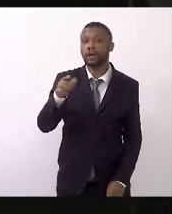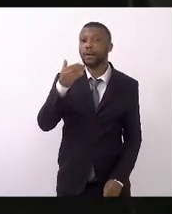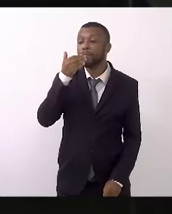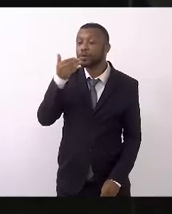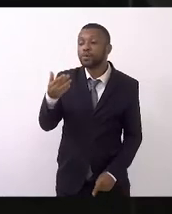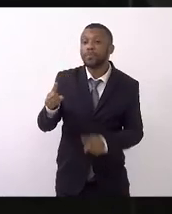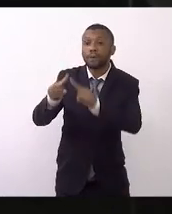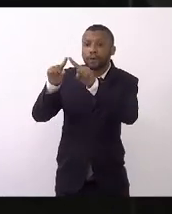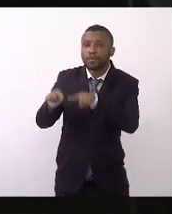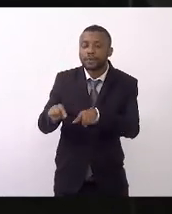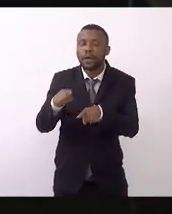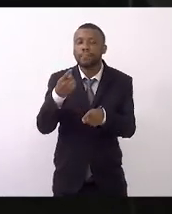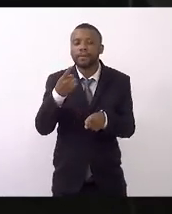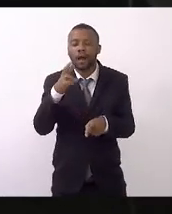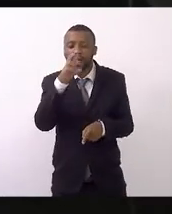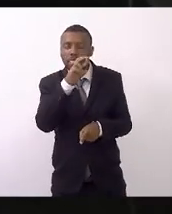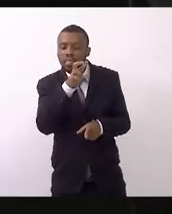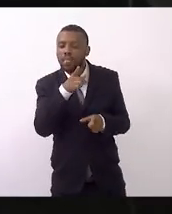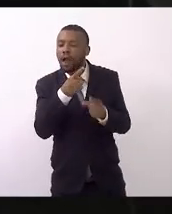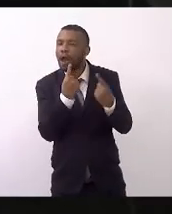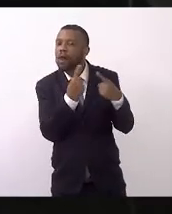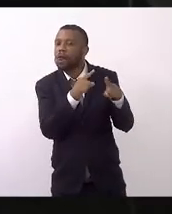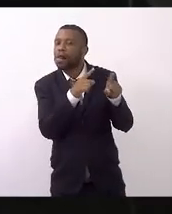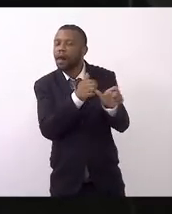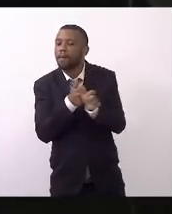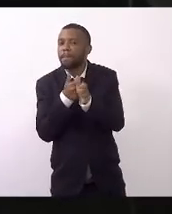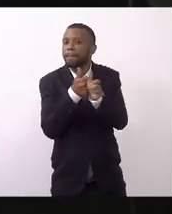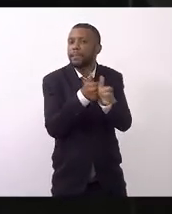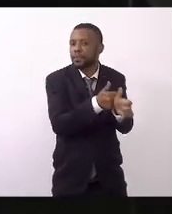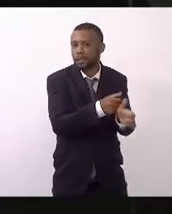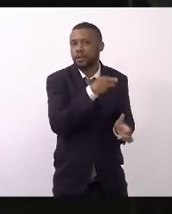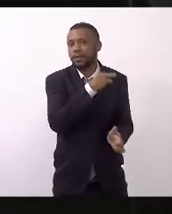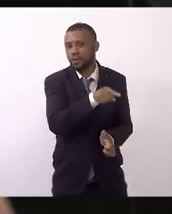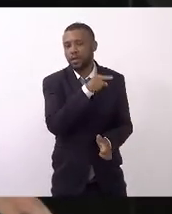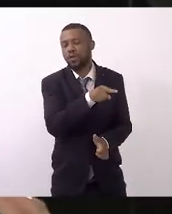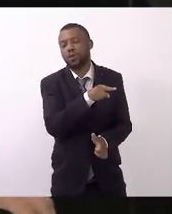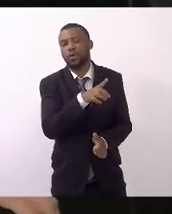para perseguir o deputado.